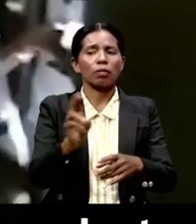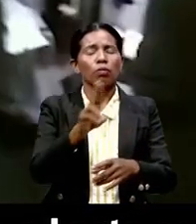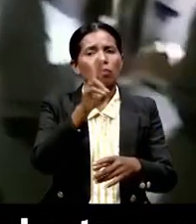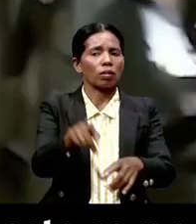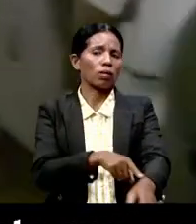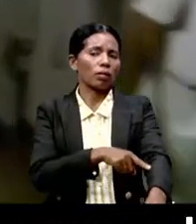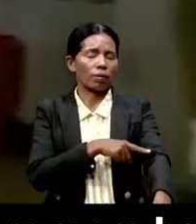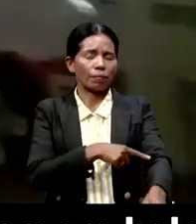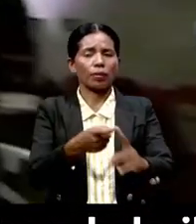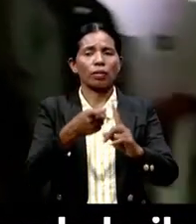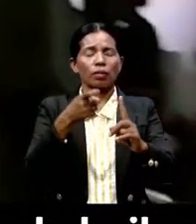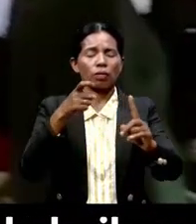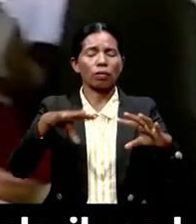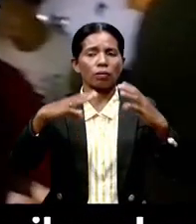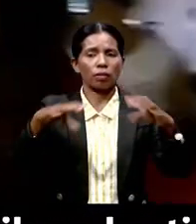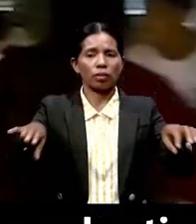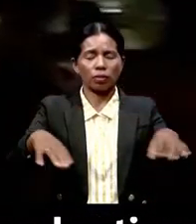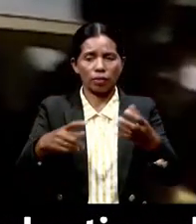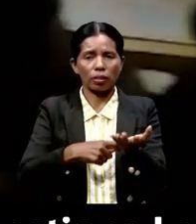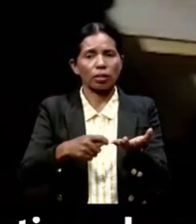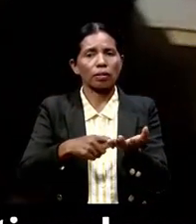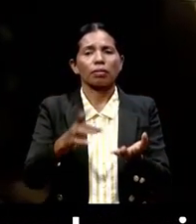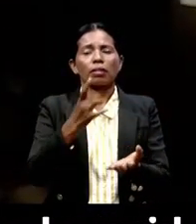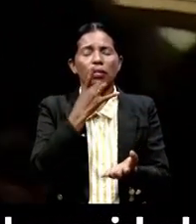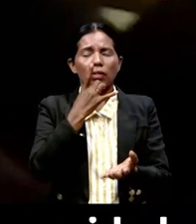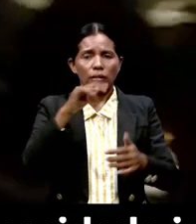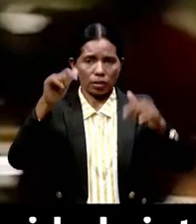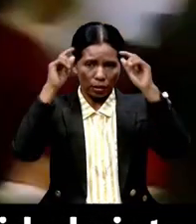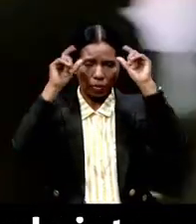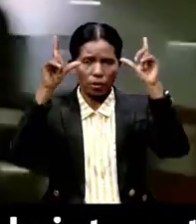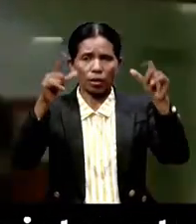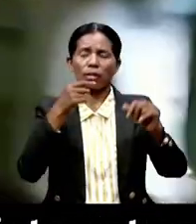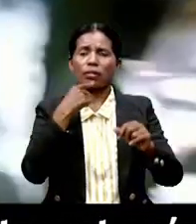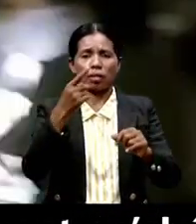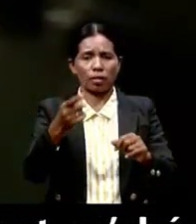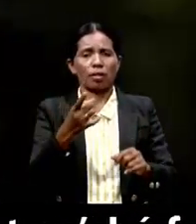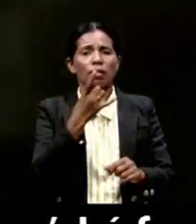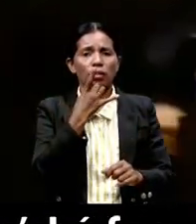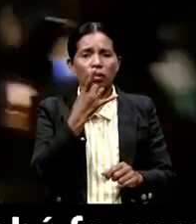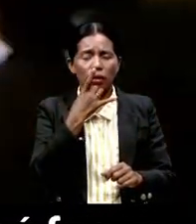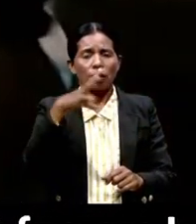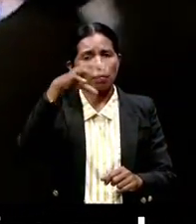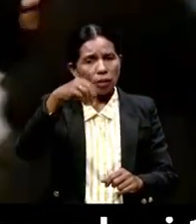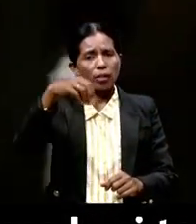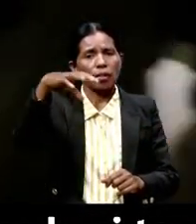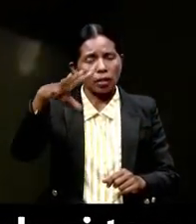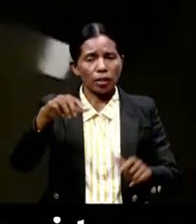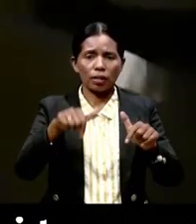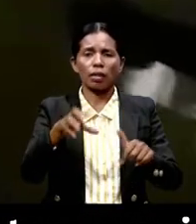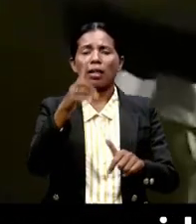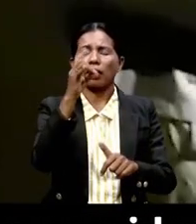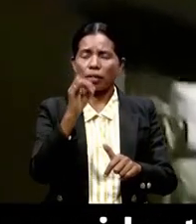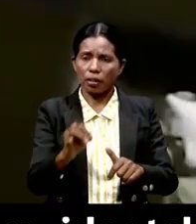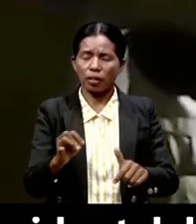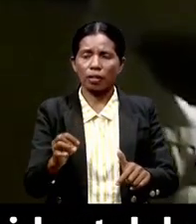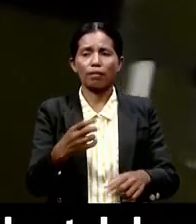Tuir comissário executivo serviço técnico electricidade Timor Leste hatete electricidade nebe mak matelakan ya capital dili